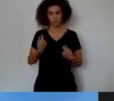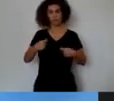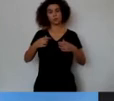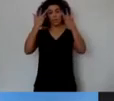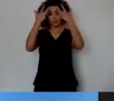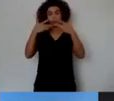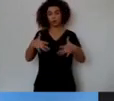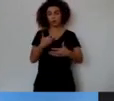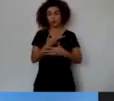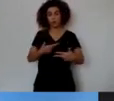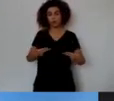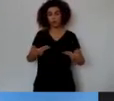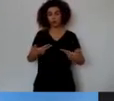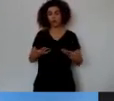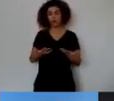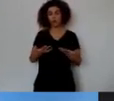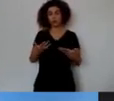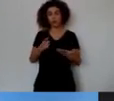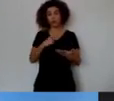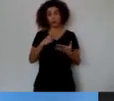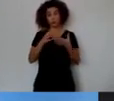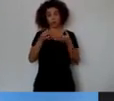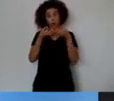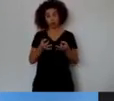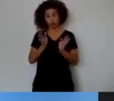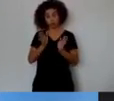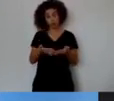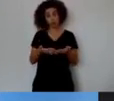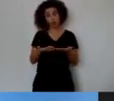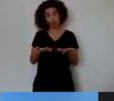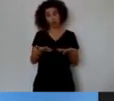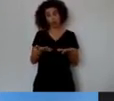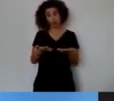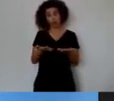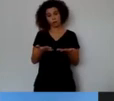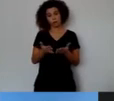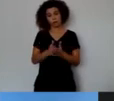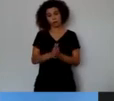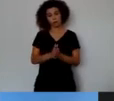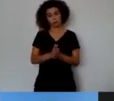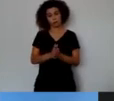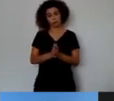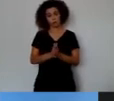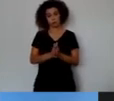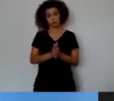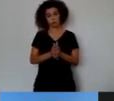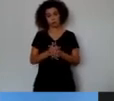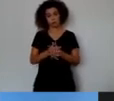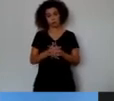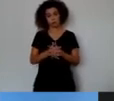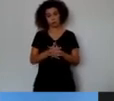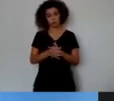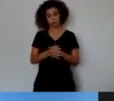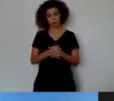questões e sensibilizar o nosso olhar, né? Não é simplesmente reconhecer seus privilégios individuais, é pensar, observar, né, o que acontece ao nosso redor,